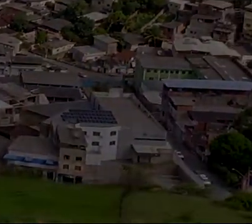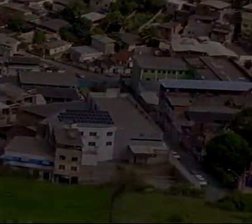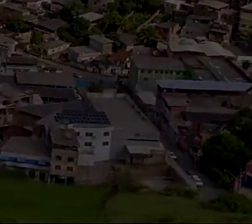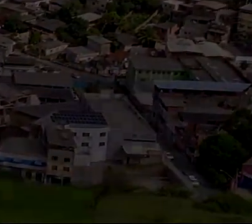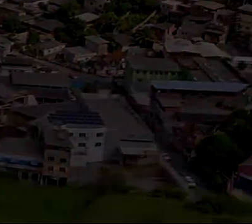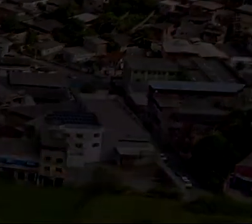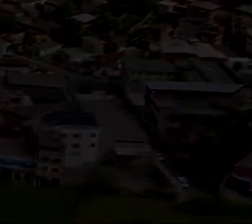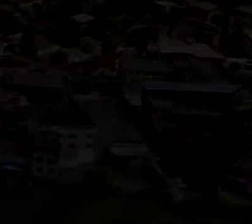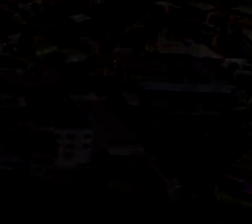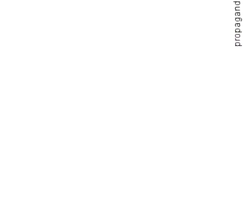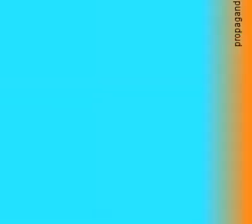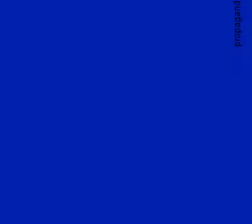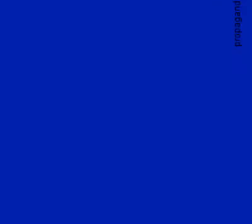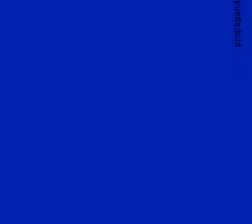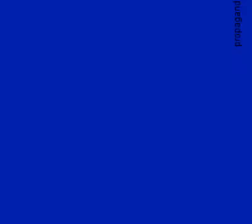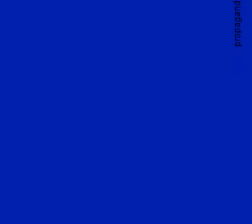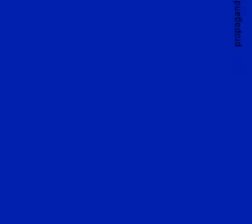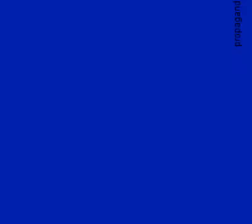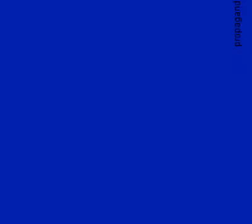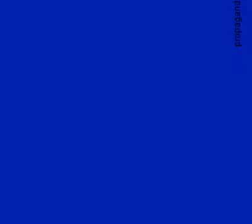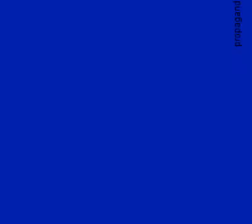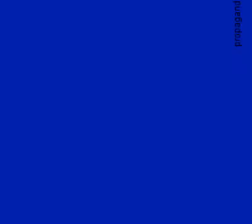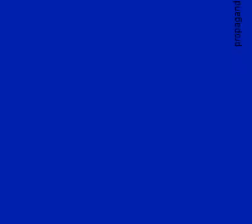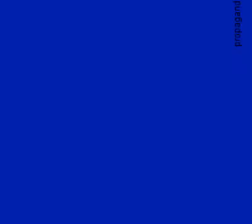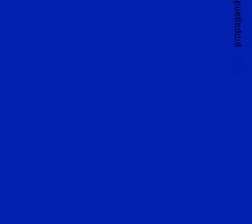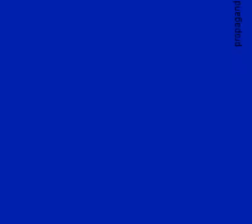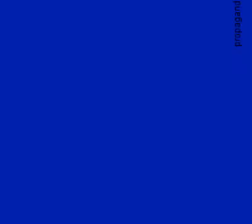E aí e